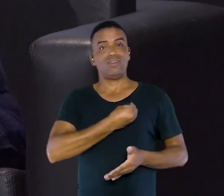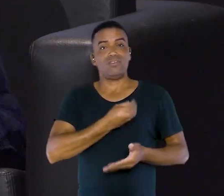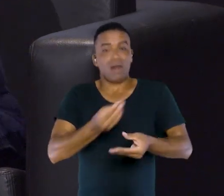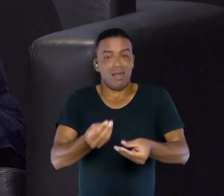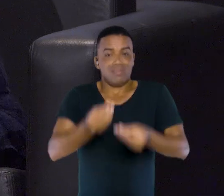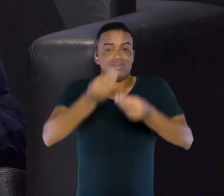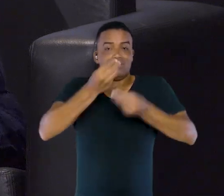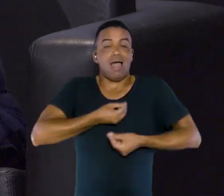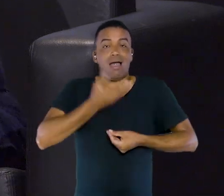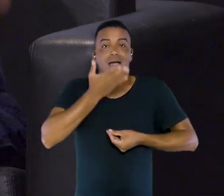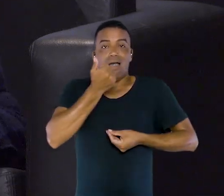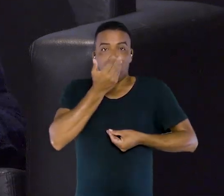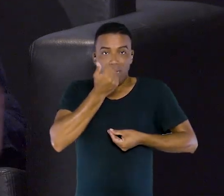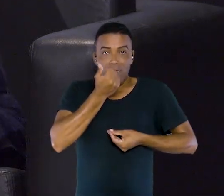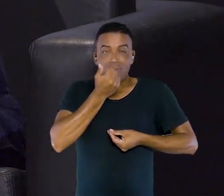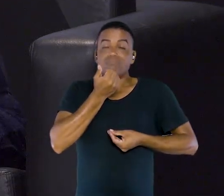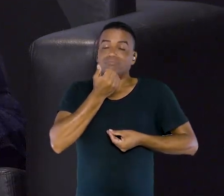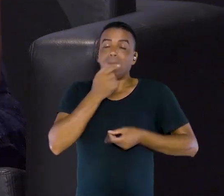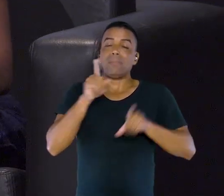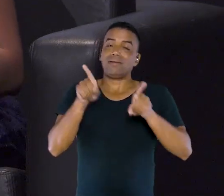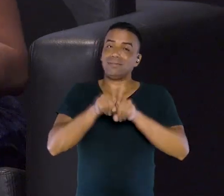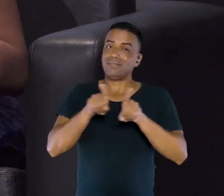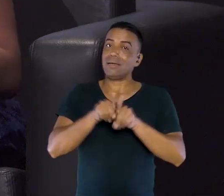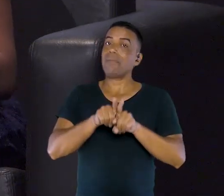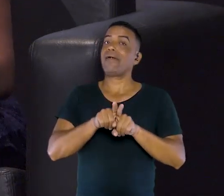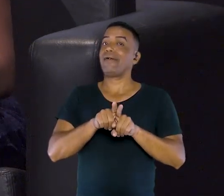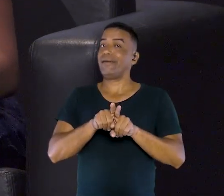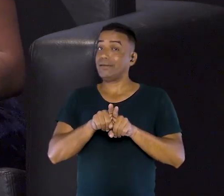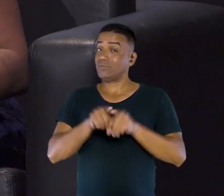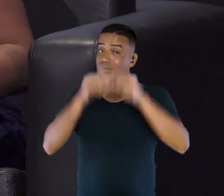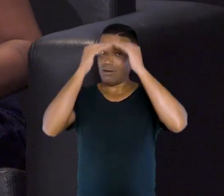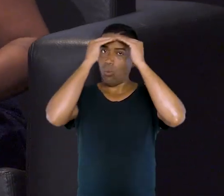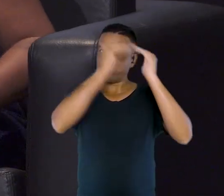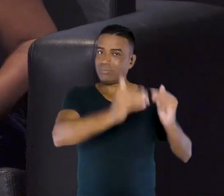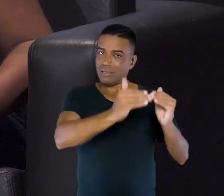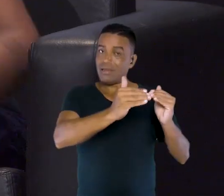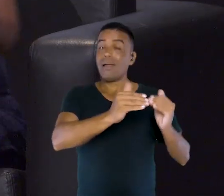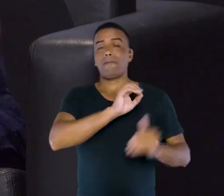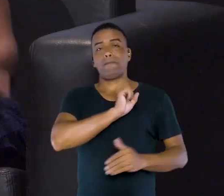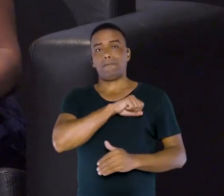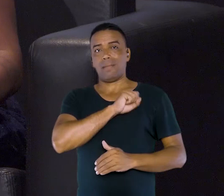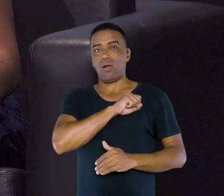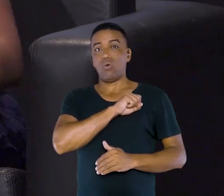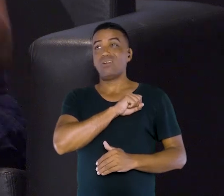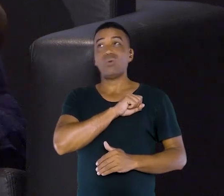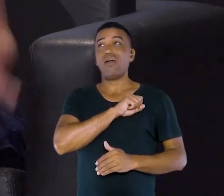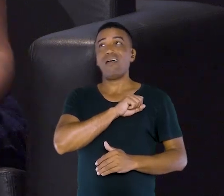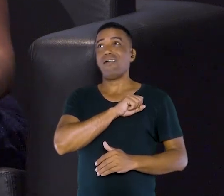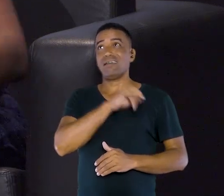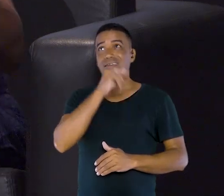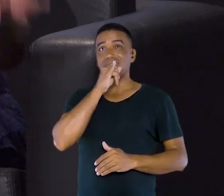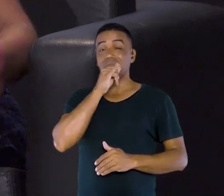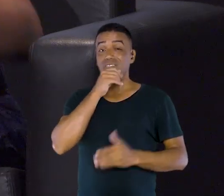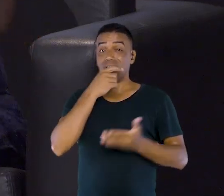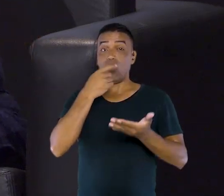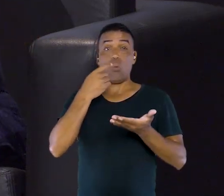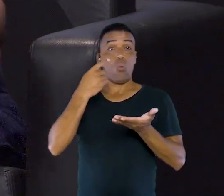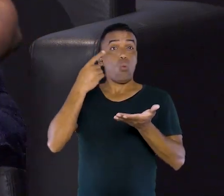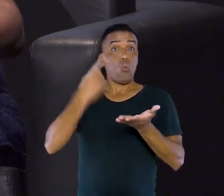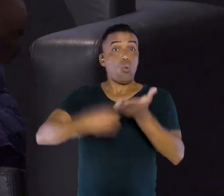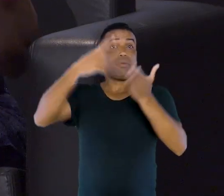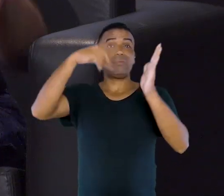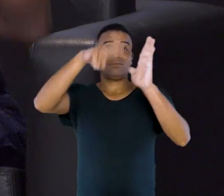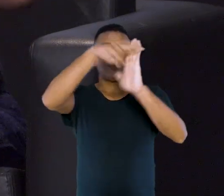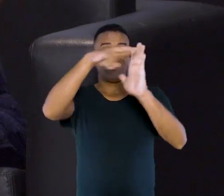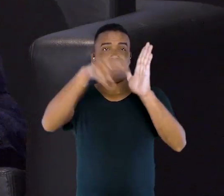para te alimentar, mas também para te fazer o mal, né? Não que te fazer mal, é porque às vezes você não cumpre, você